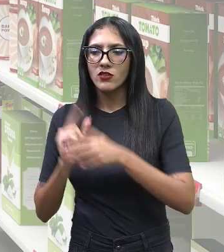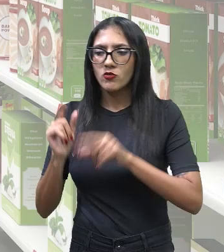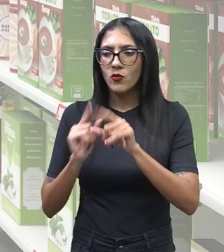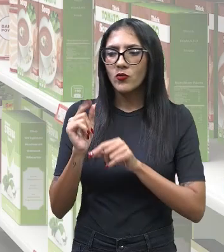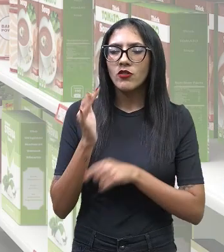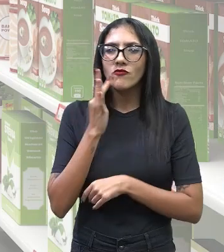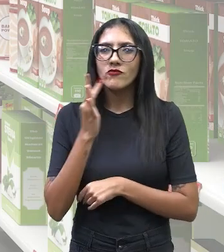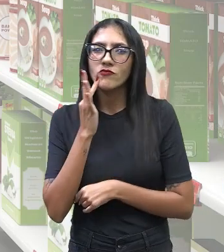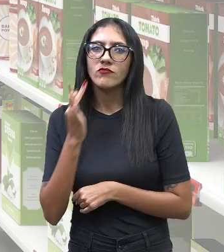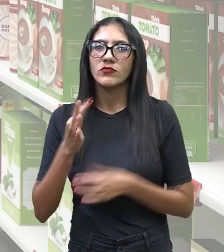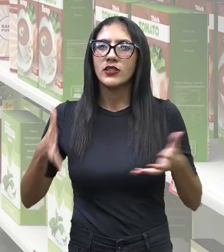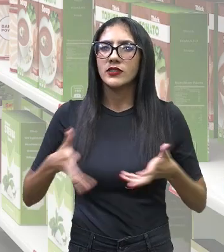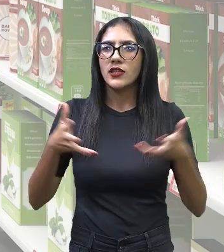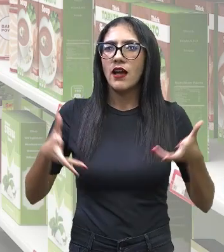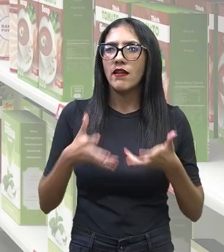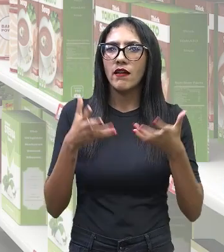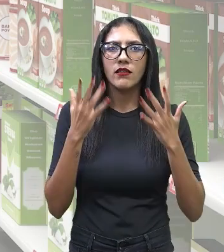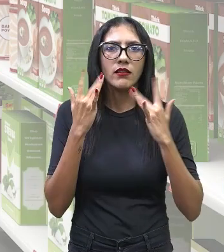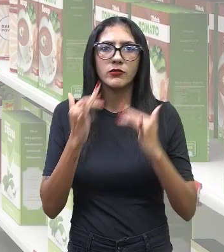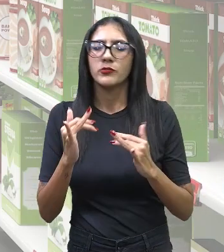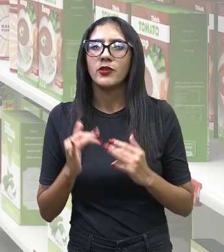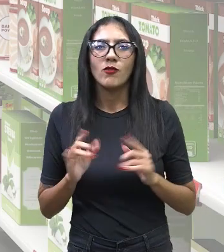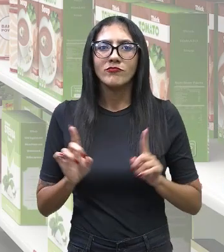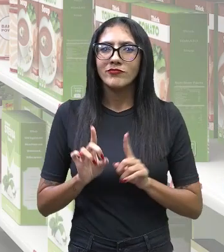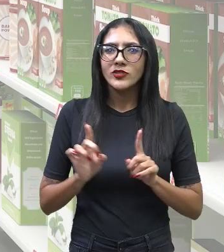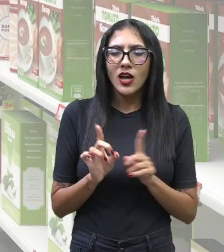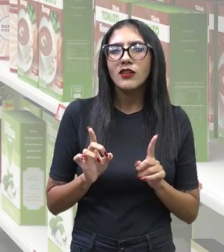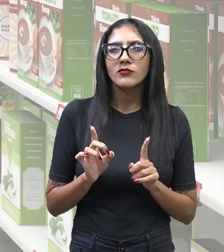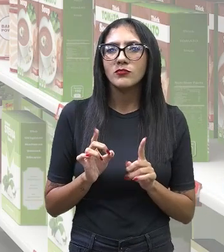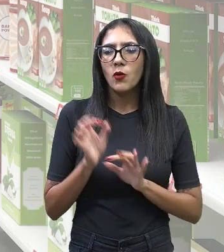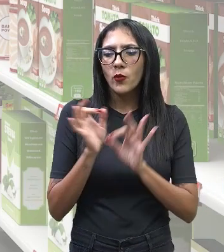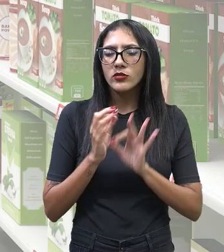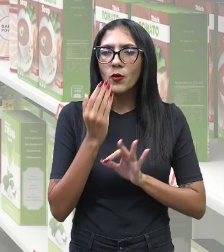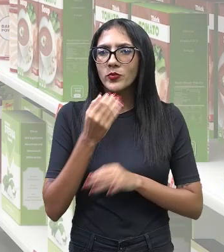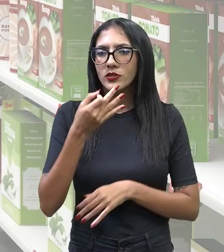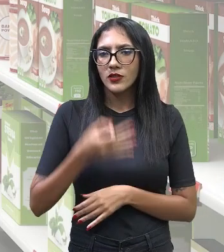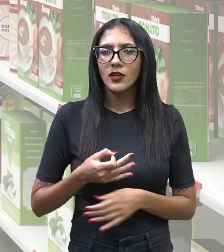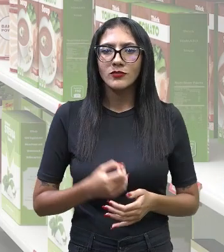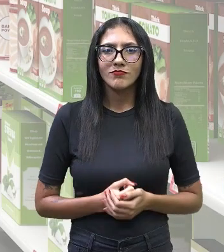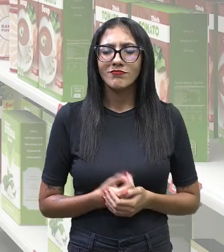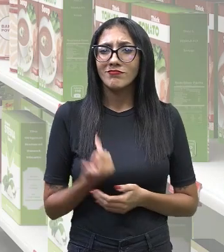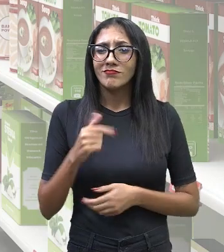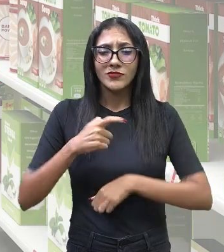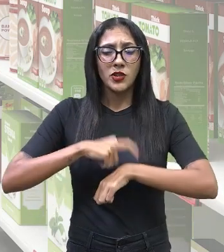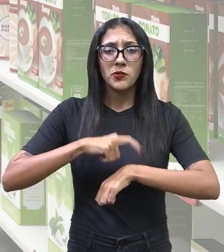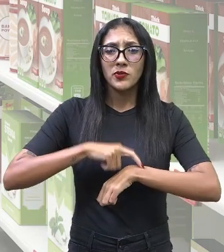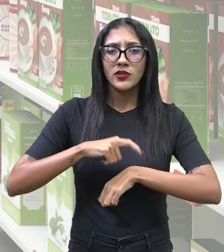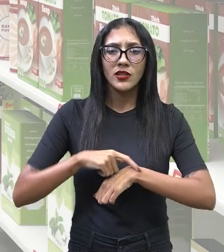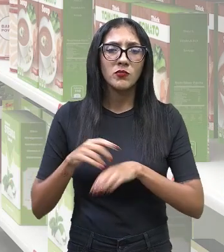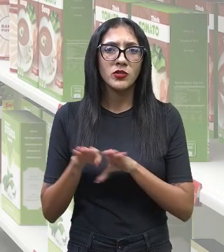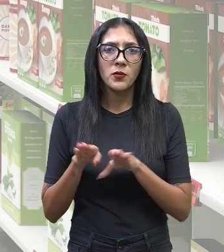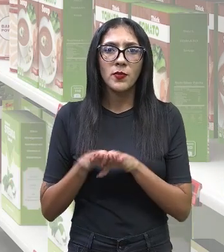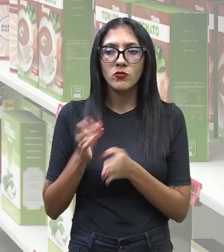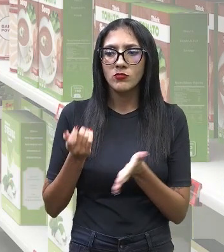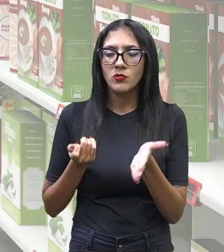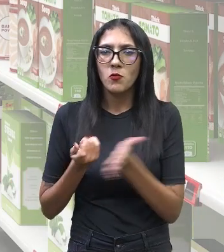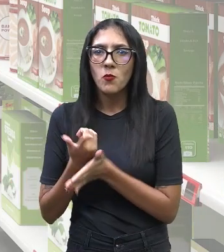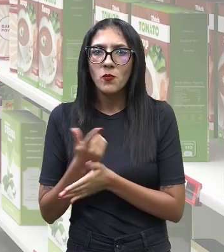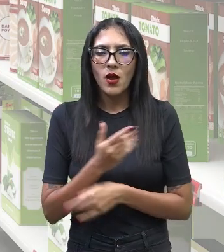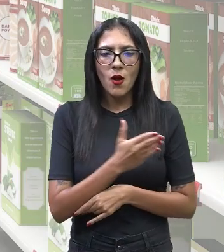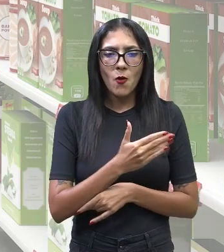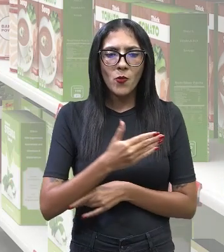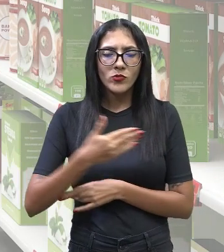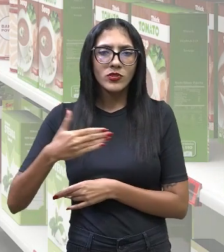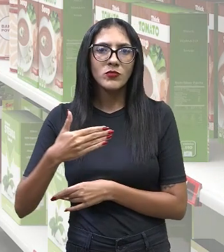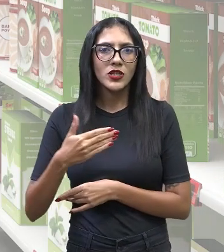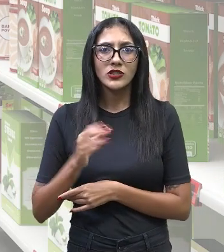frutas, legumes naturais para fazer minha alimentação. Não tenho tempo de comprar aquele peixe, né, o tambaqui,